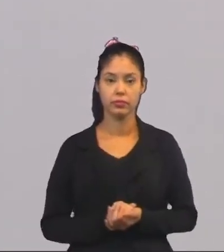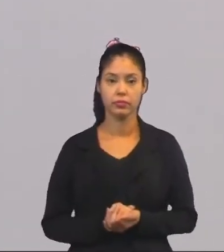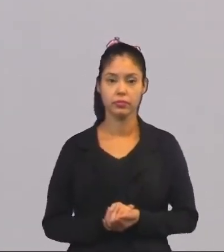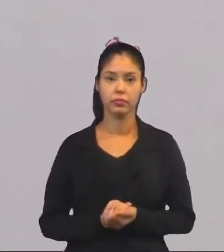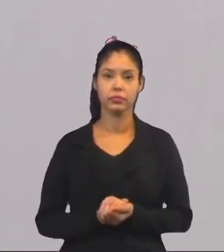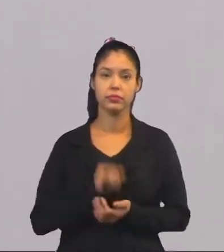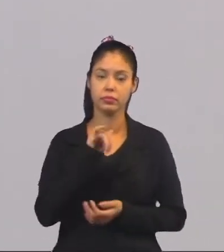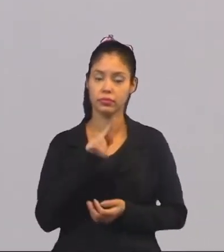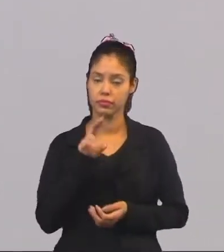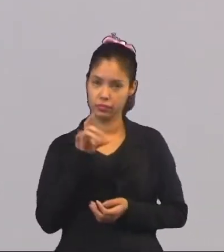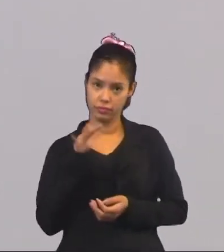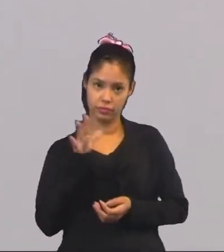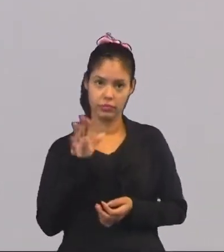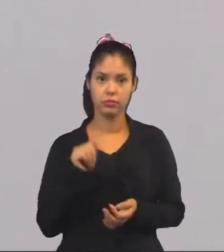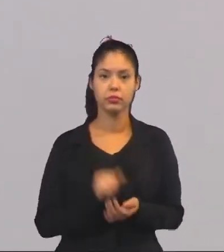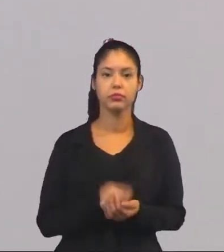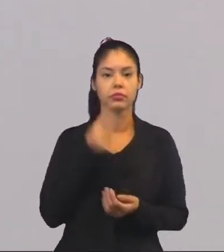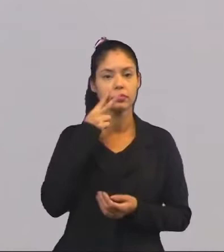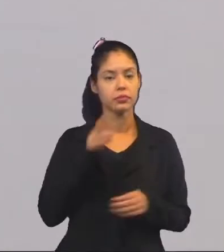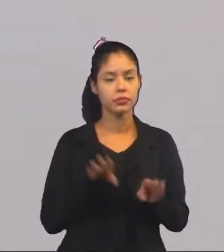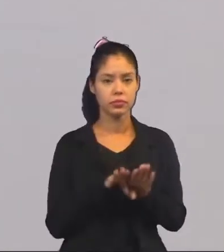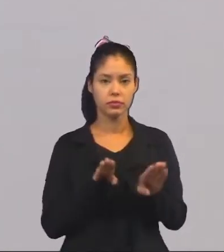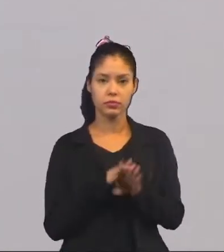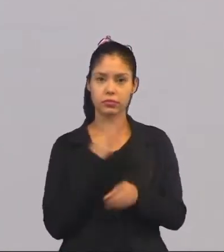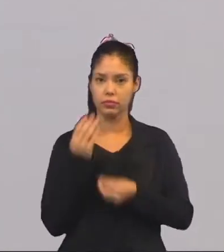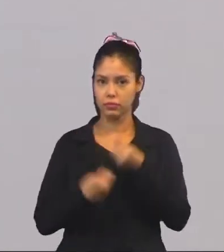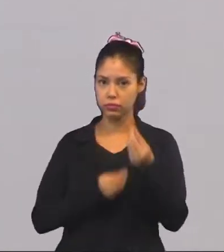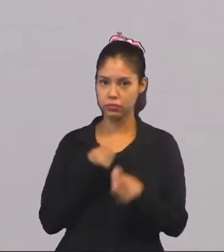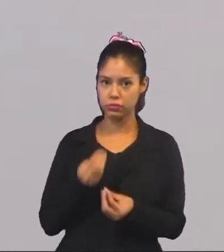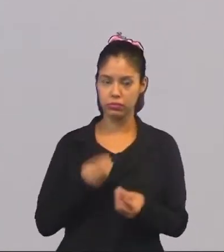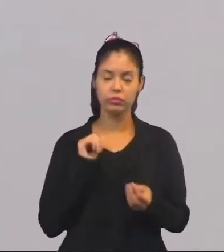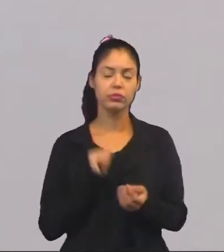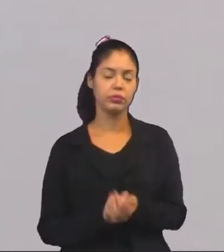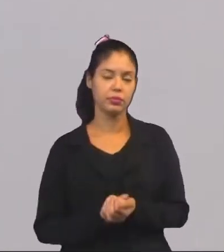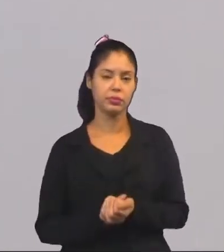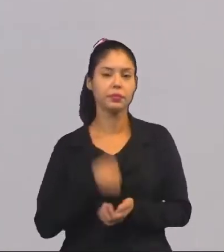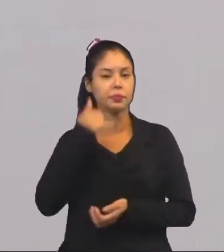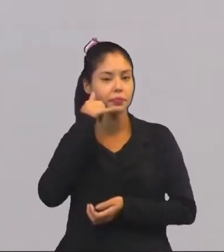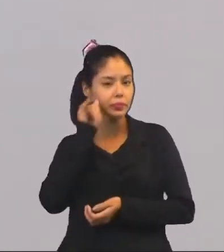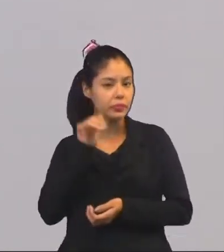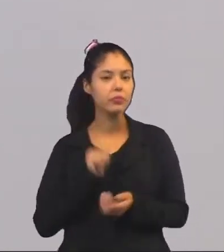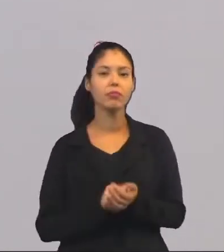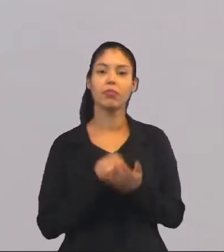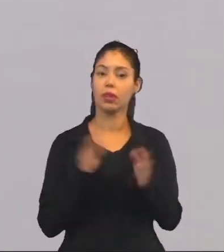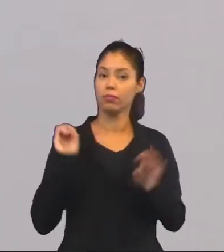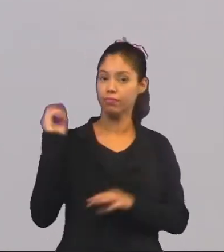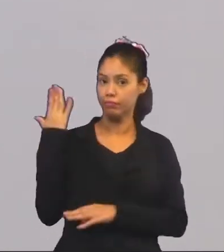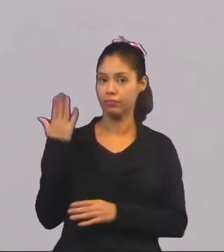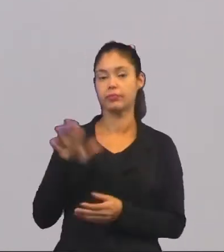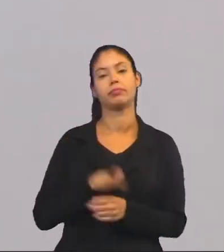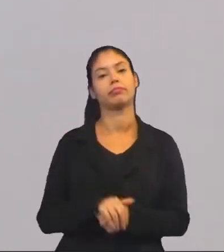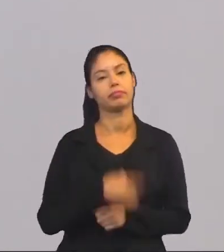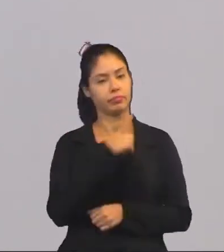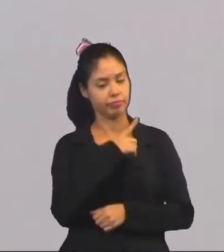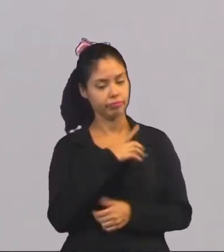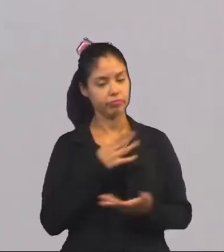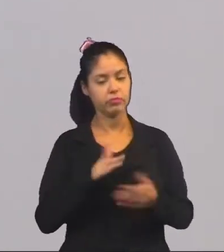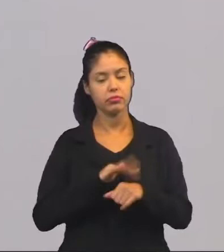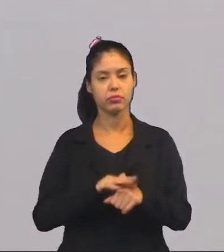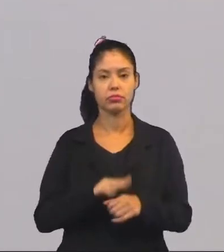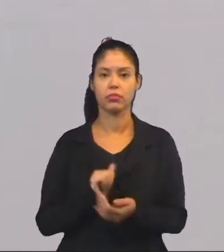3 infecções, mas nós vimos também como que ela é transmitida, vimos